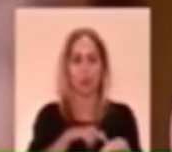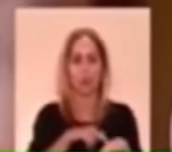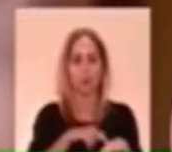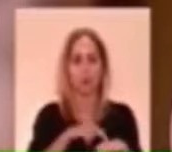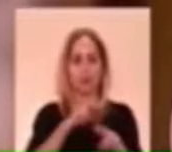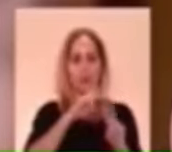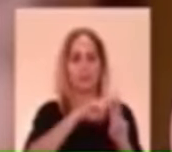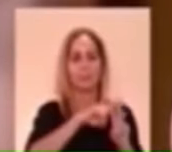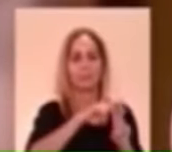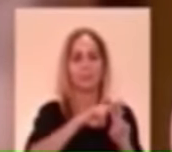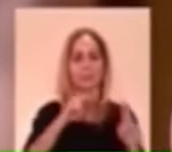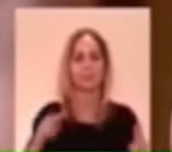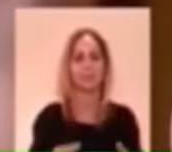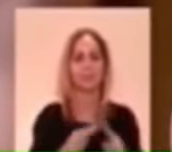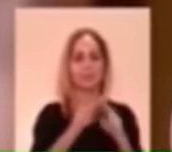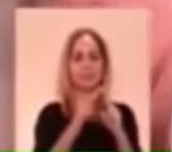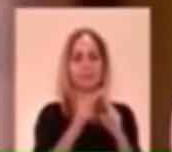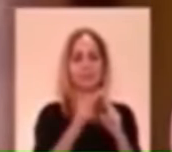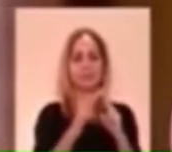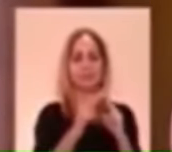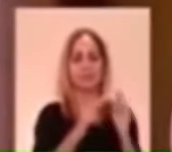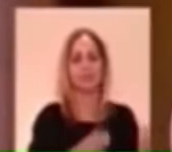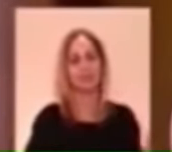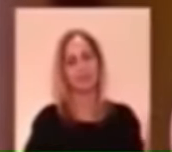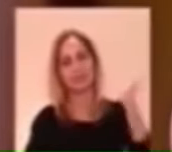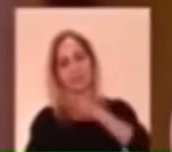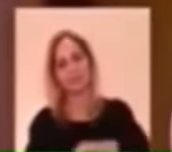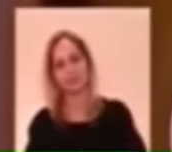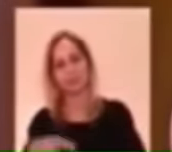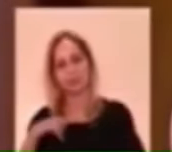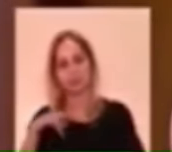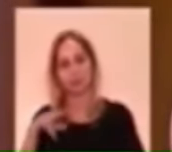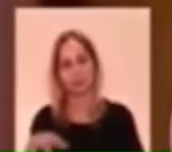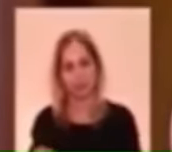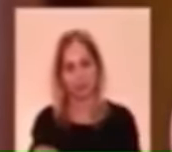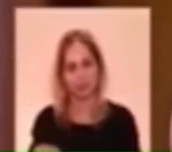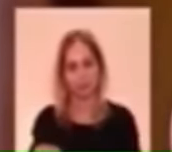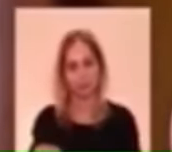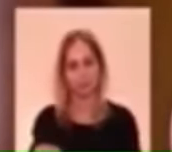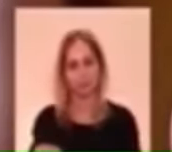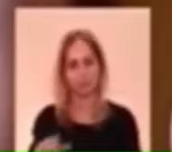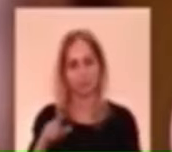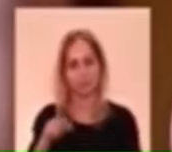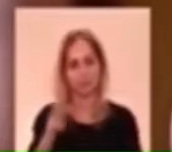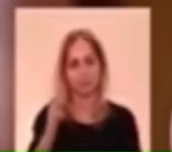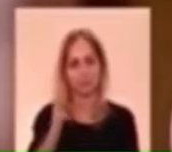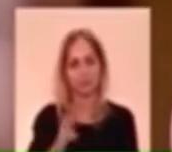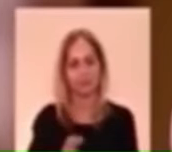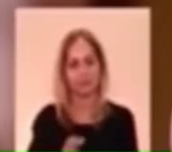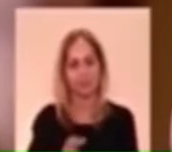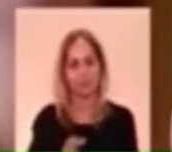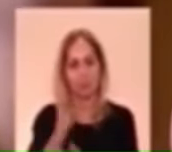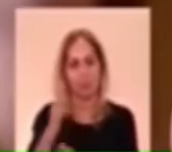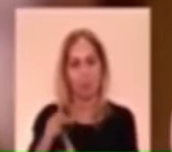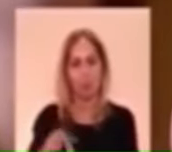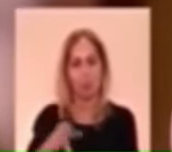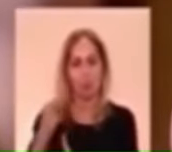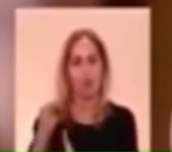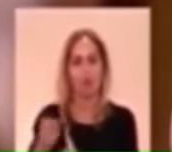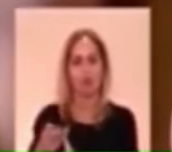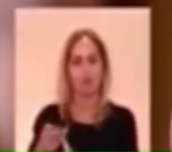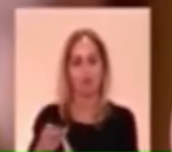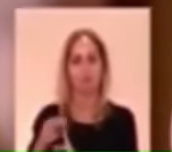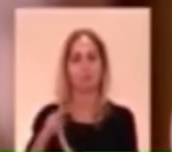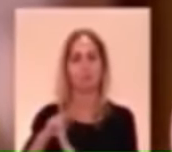porque de um modo geral nós temos uma visão dos Estados Unidos como sendo uma nação respeitadora dos